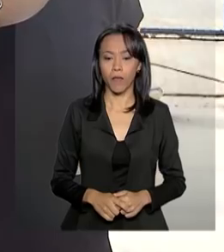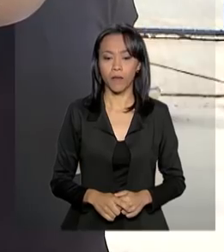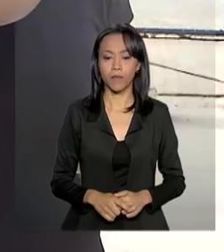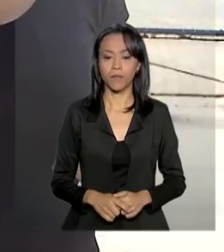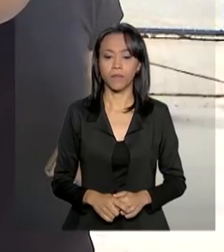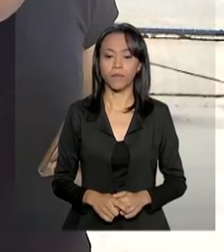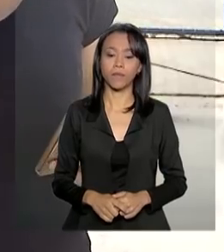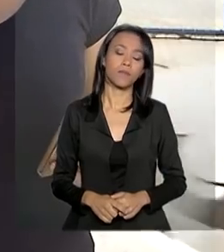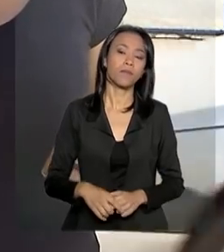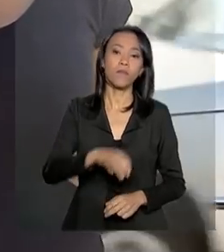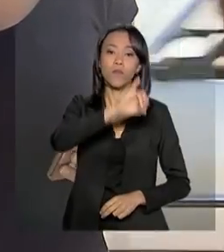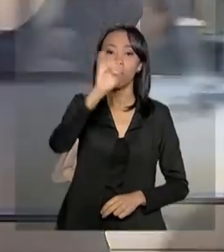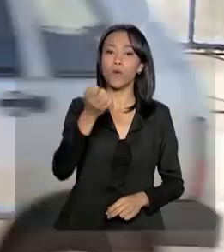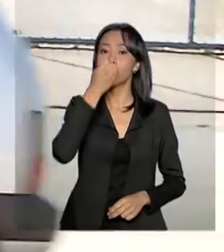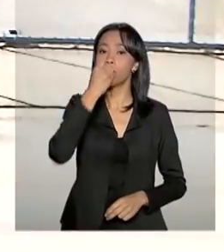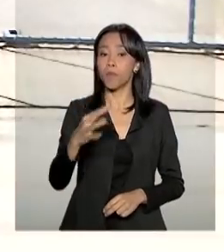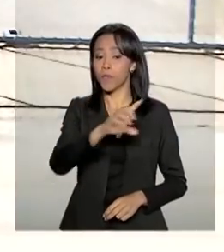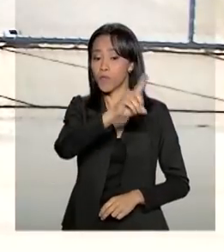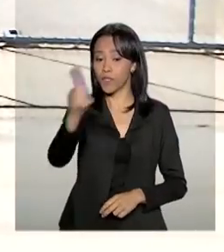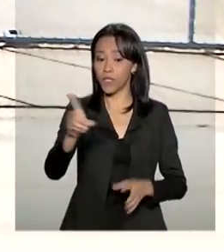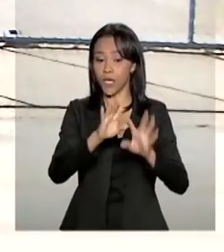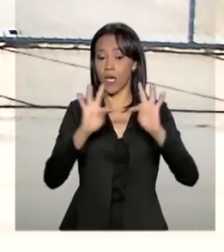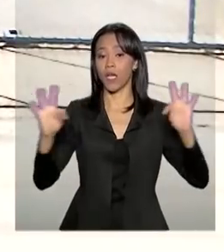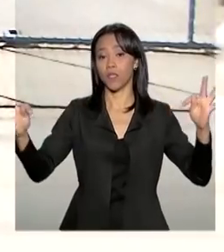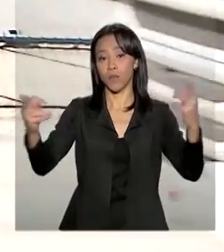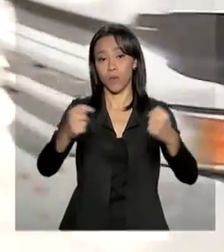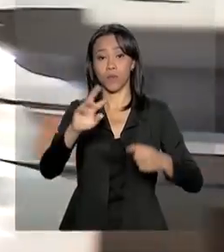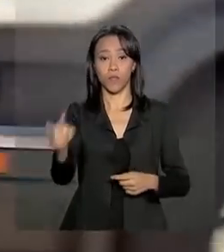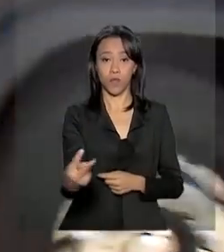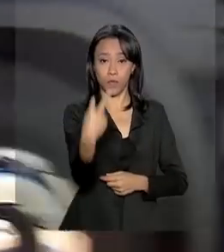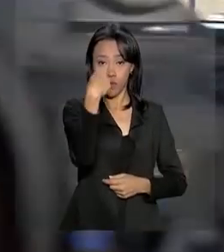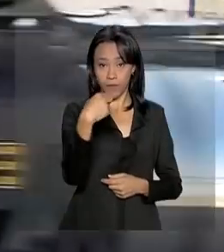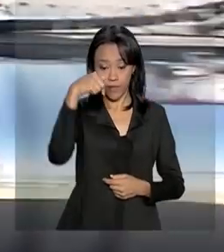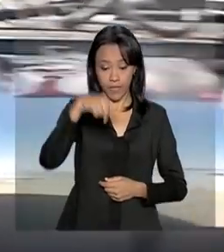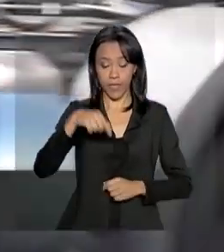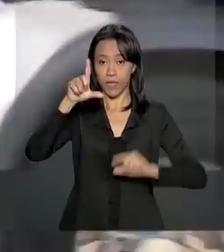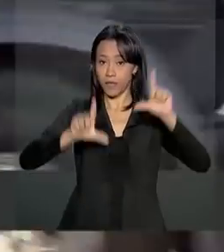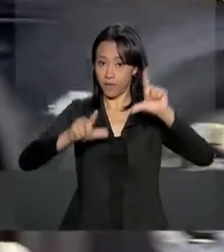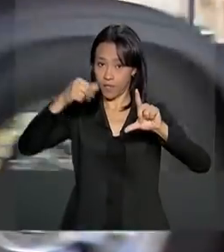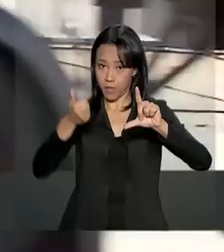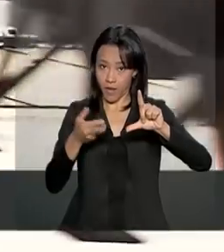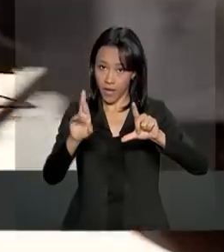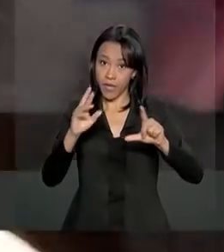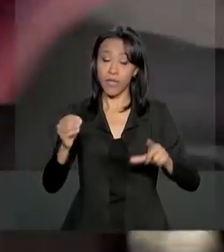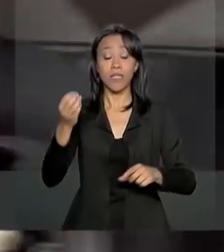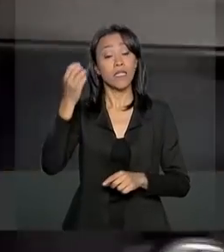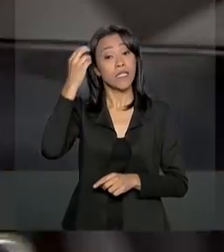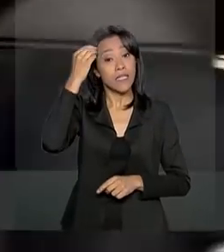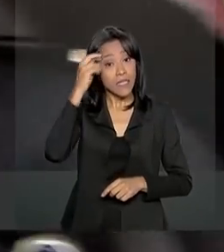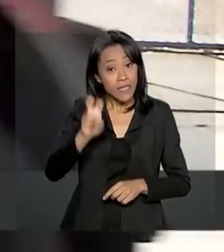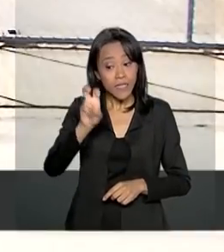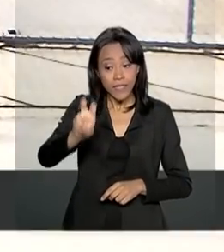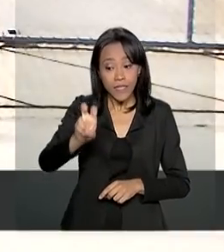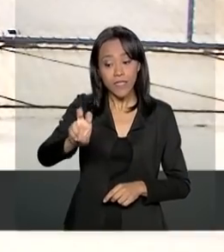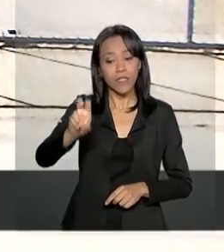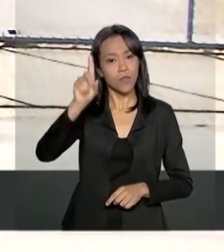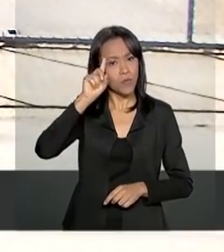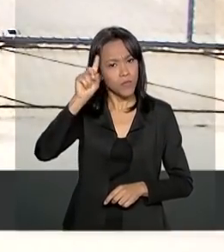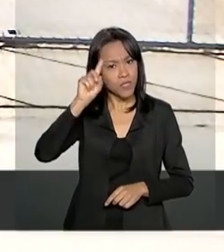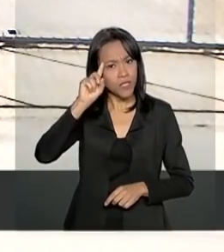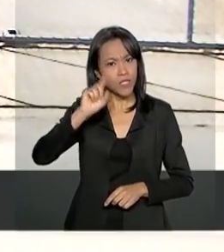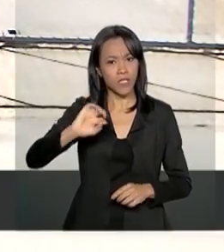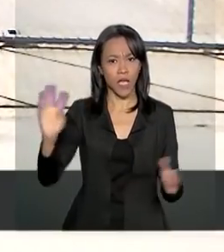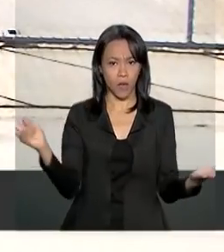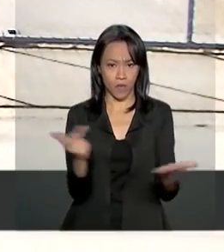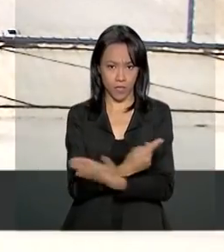Olá, Ricardo, bom dia a todos que nos acompanham aqui na TV NBR. Neste quinto dia de buscas pelas vítimas do rompimento da barragem do Feijão